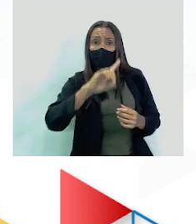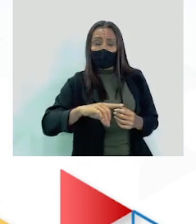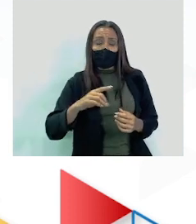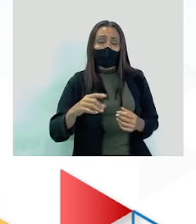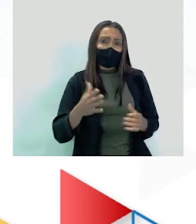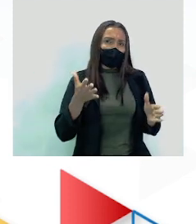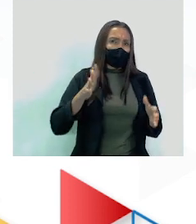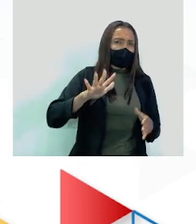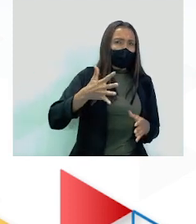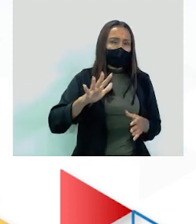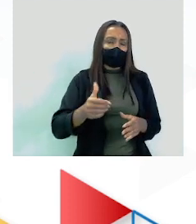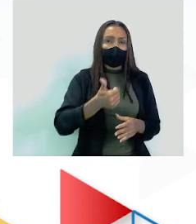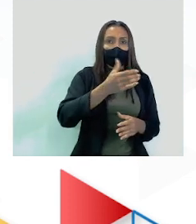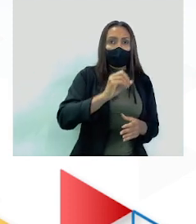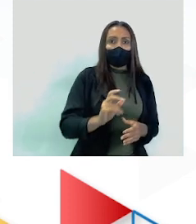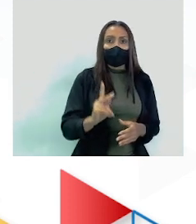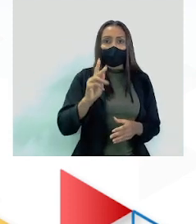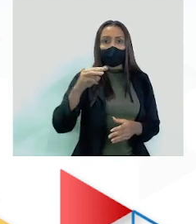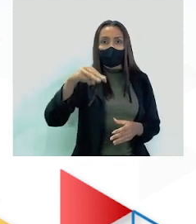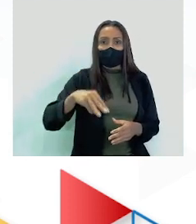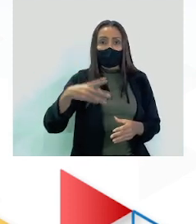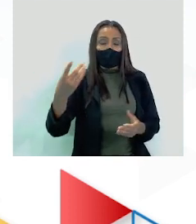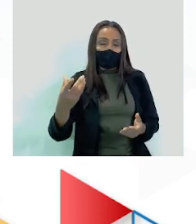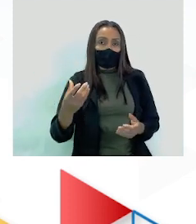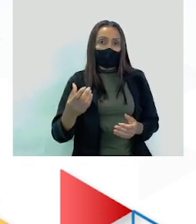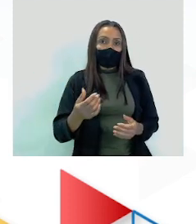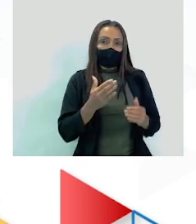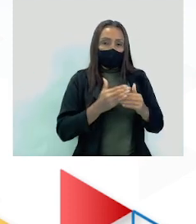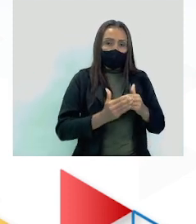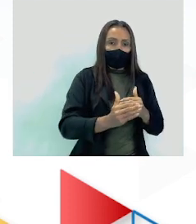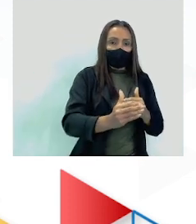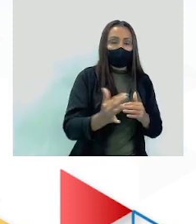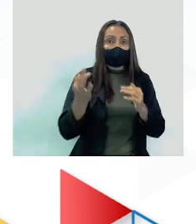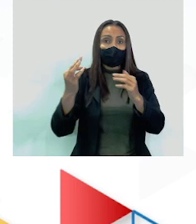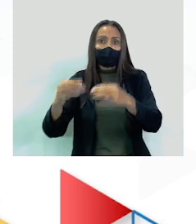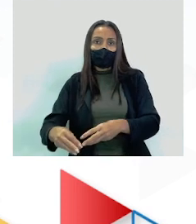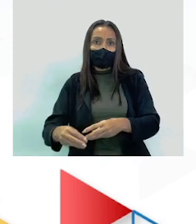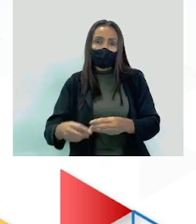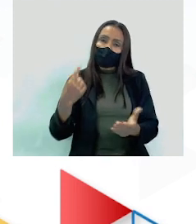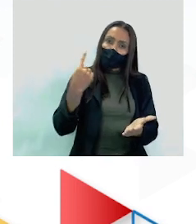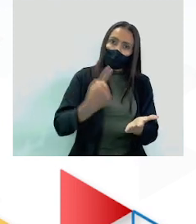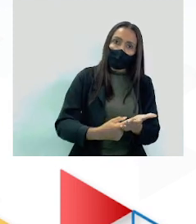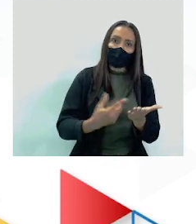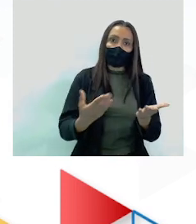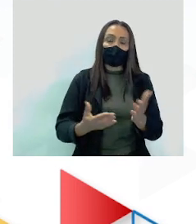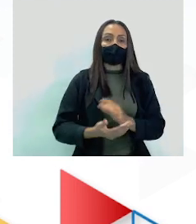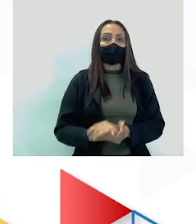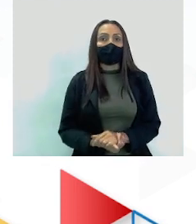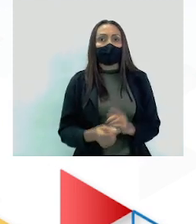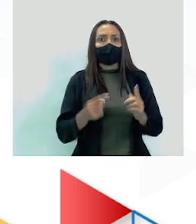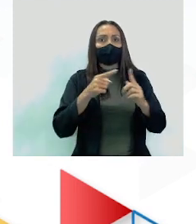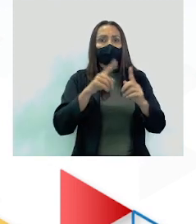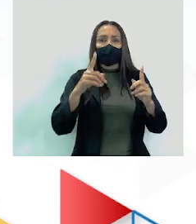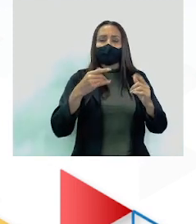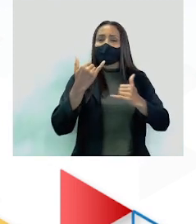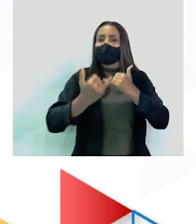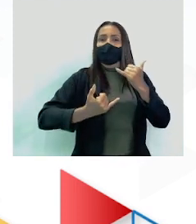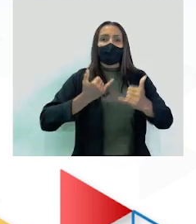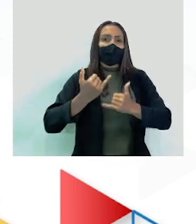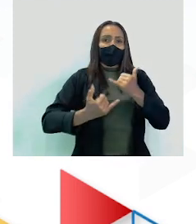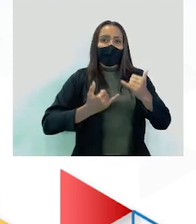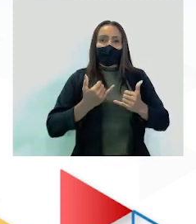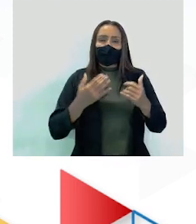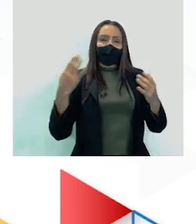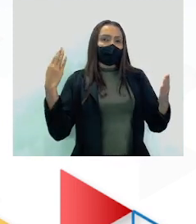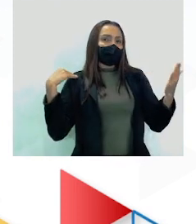10 quilômetros, com início e fim bem definidos, né? E poucas horas de duração. Né? O principal objetivo aí é o lazer, realmente é só fazer um